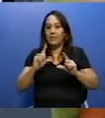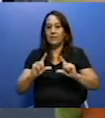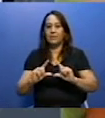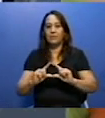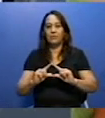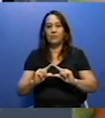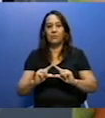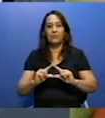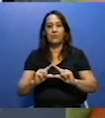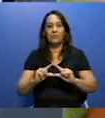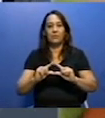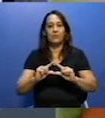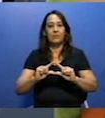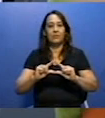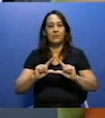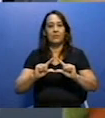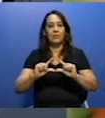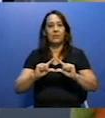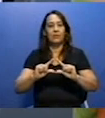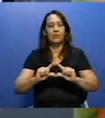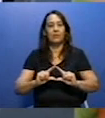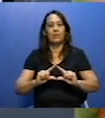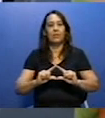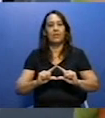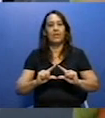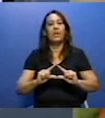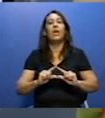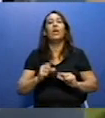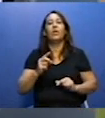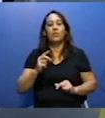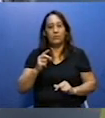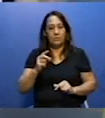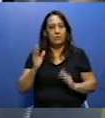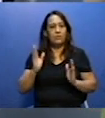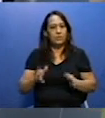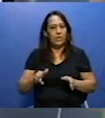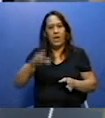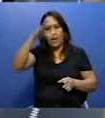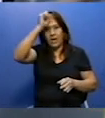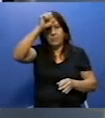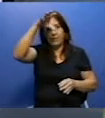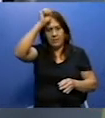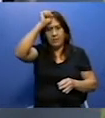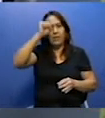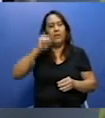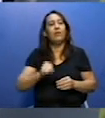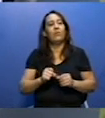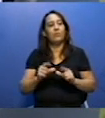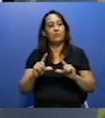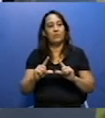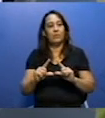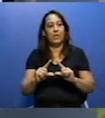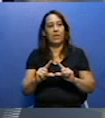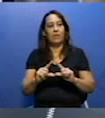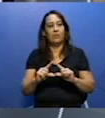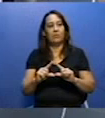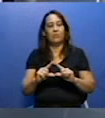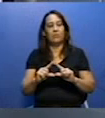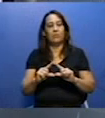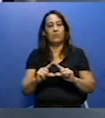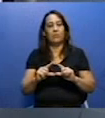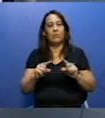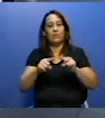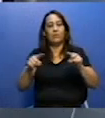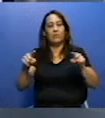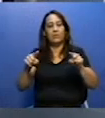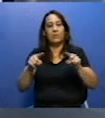hein? Nossa parceira, professora Vanessa já falou com vocês sobre formas geométricas. Olha aqui, esse quarteirão tem uma